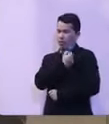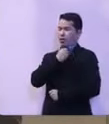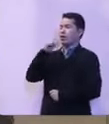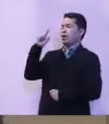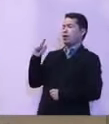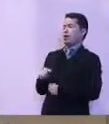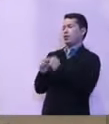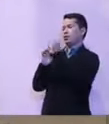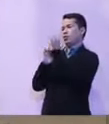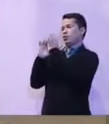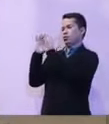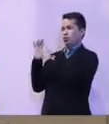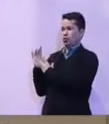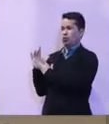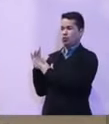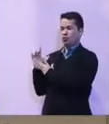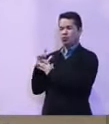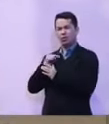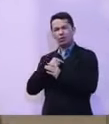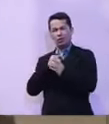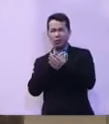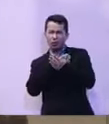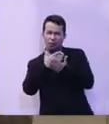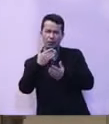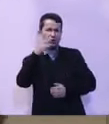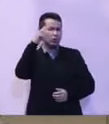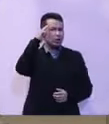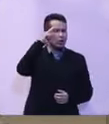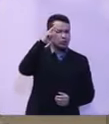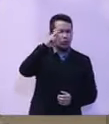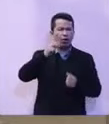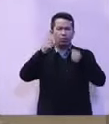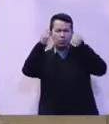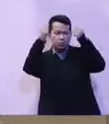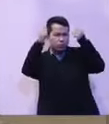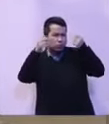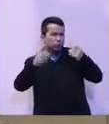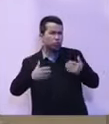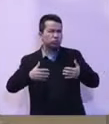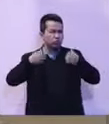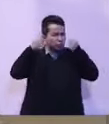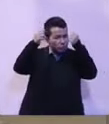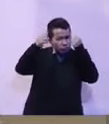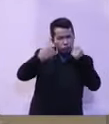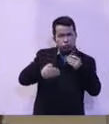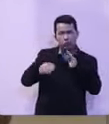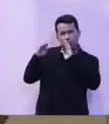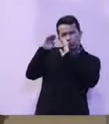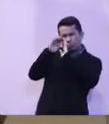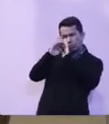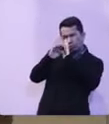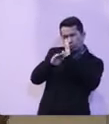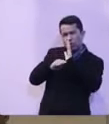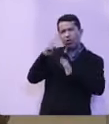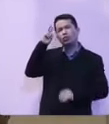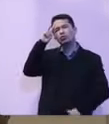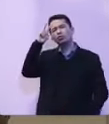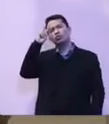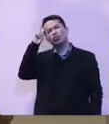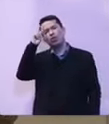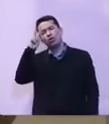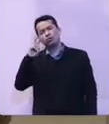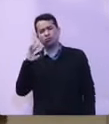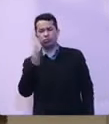Ele. Então comecei a contar a história da salvação. A história da salvação é tão simples. A Bíblia